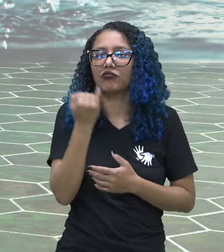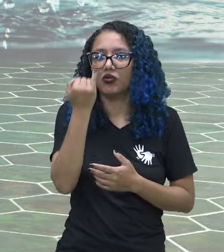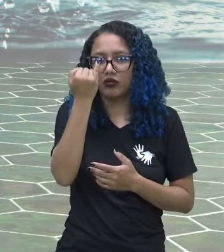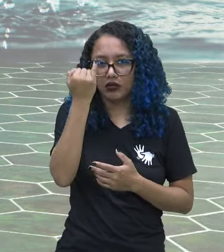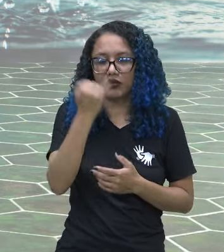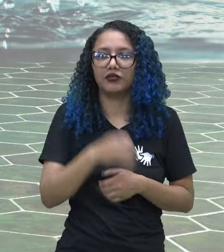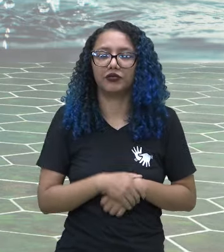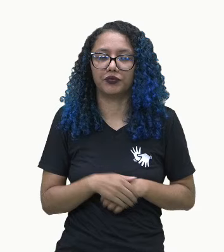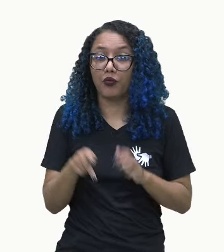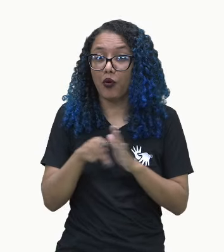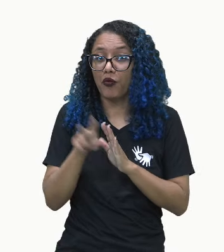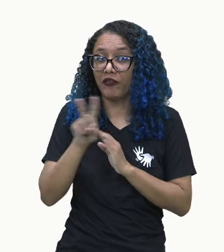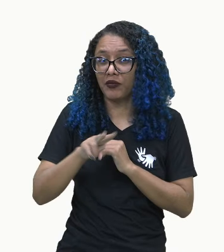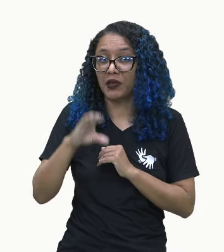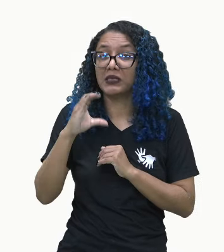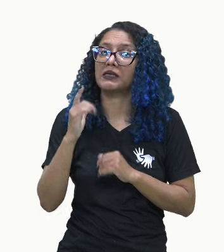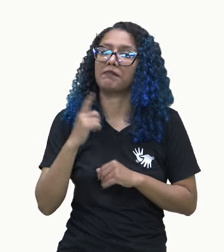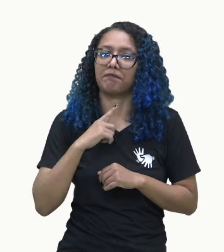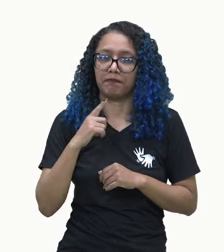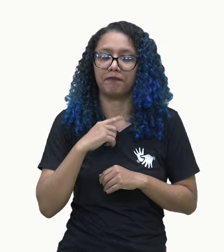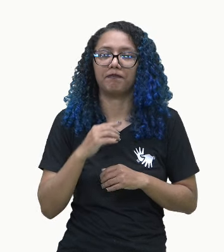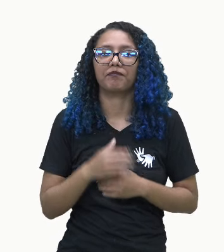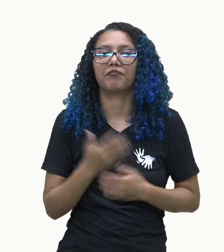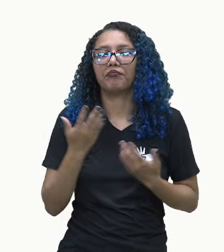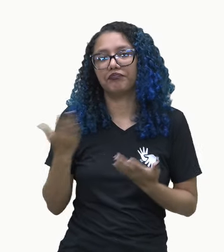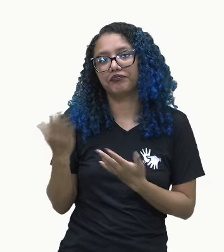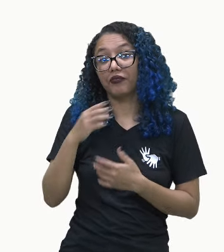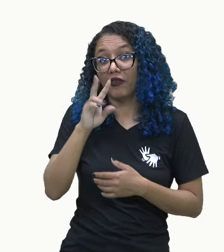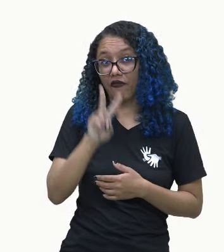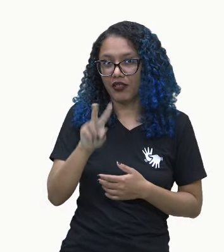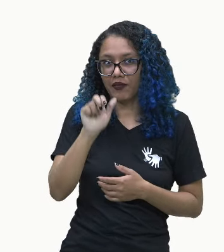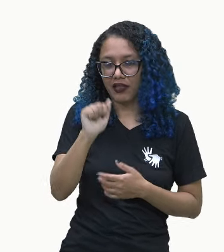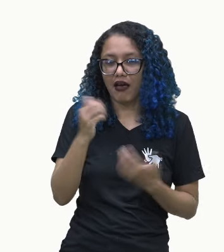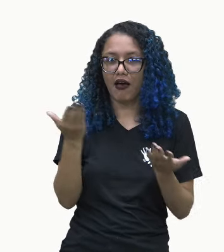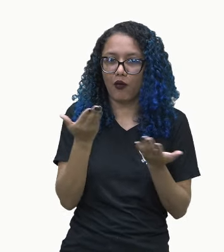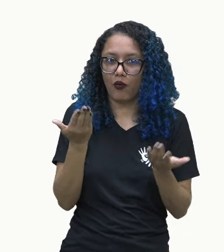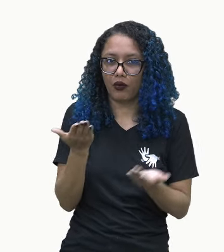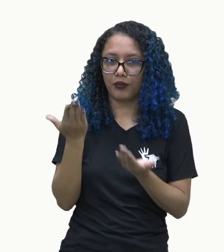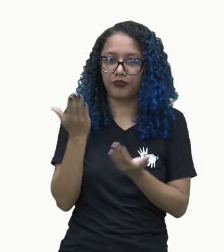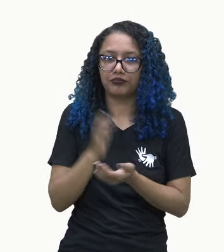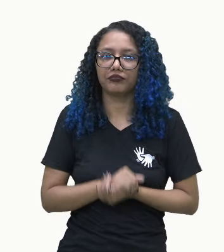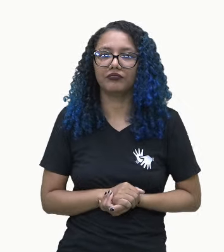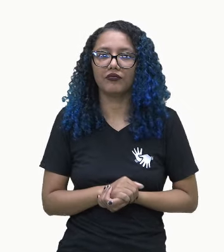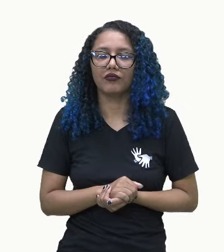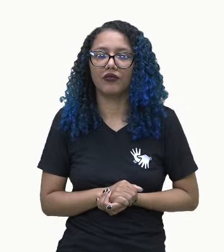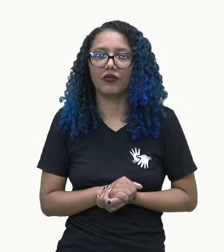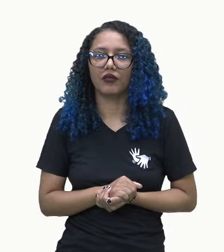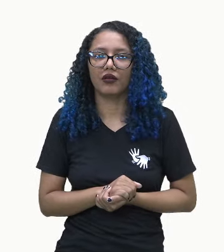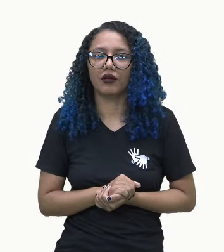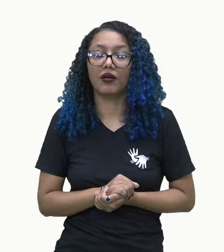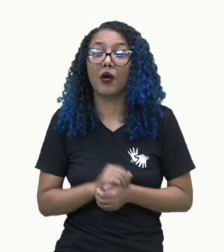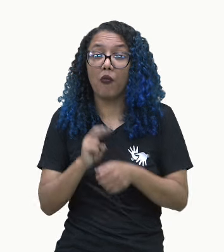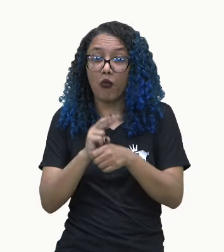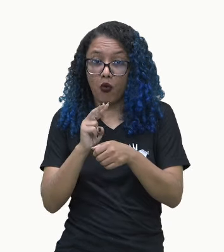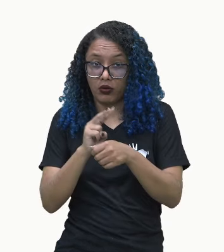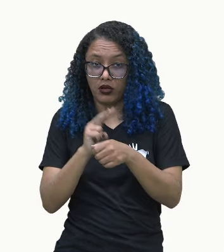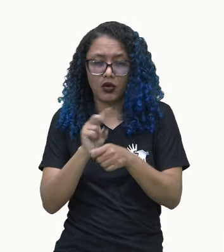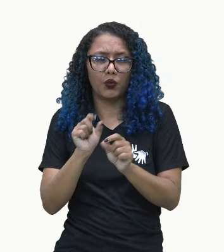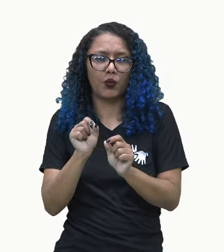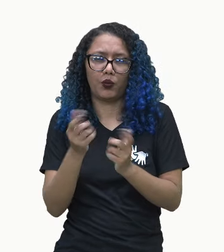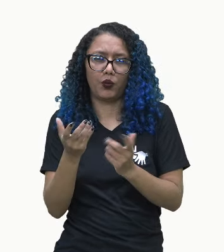vitamina C. Vamos ver aí sobre a vitamina A, né? Na vitamina A, nós temos que ela é